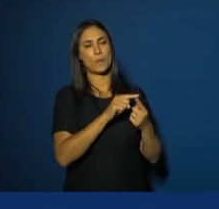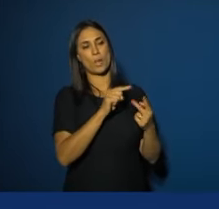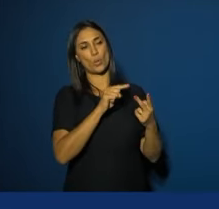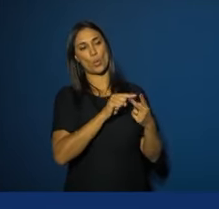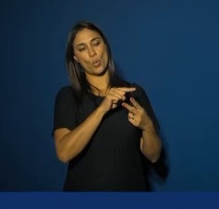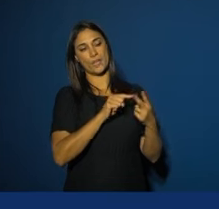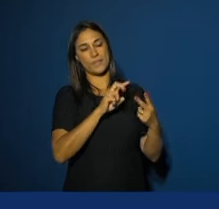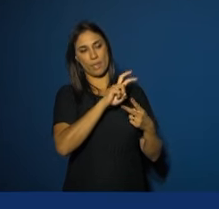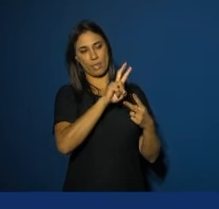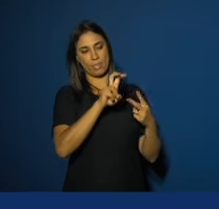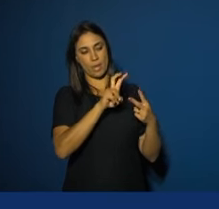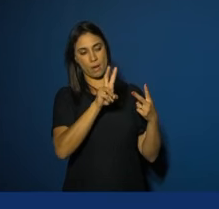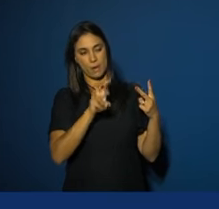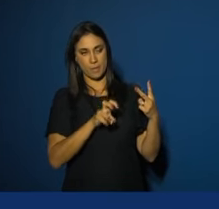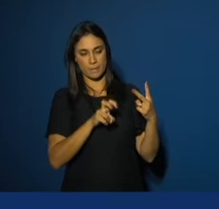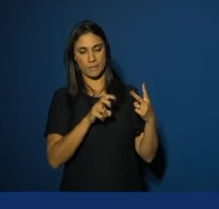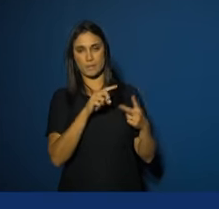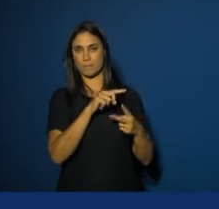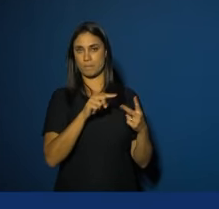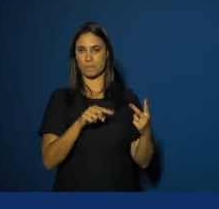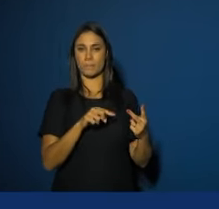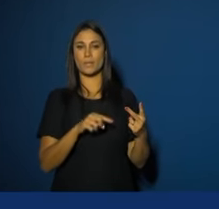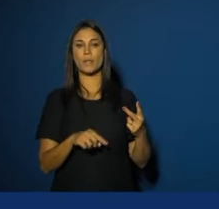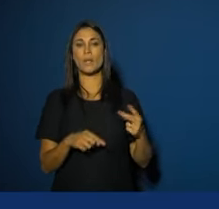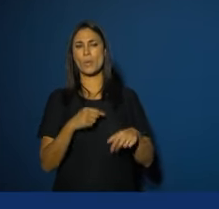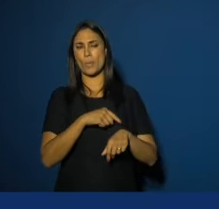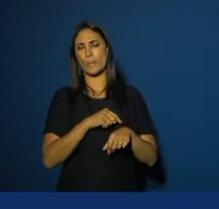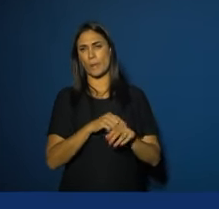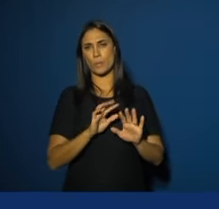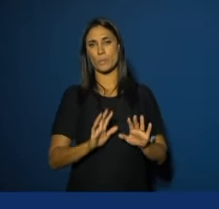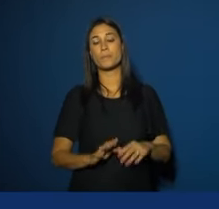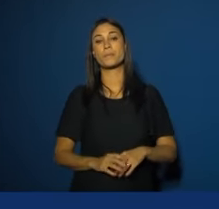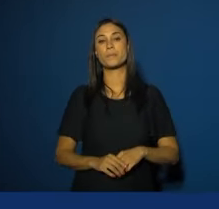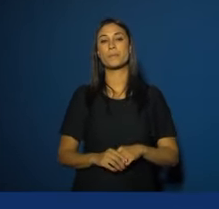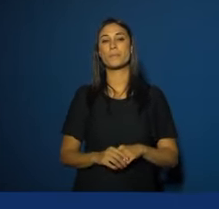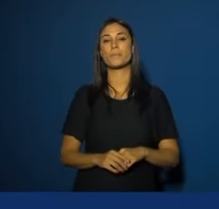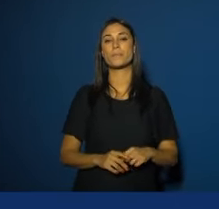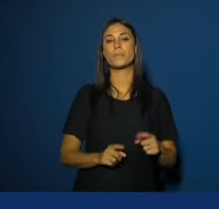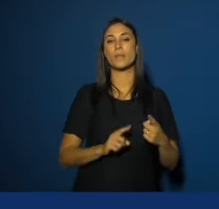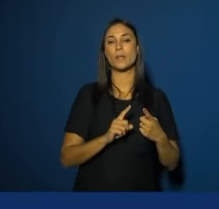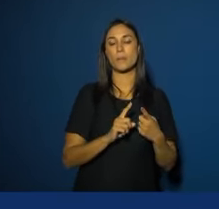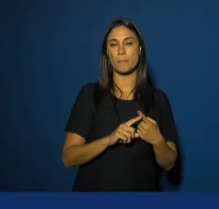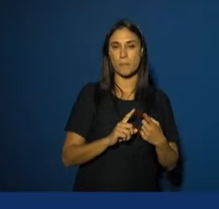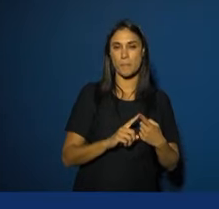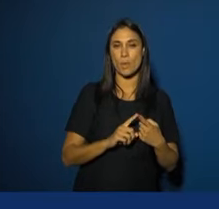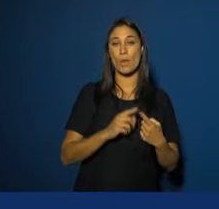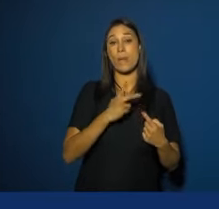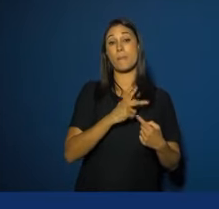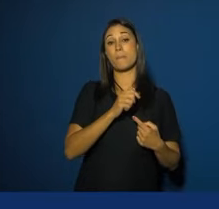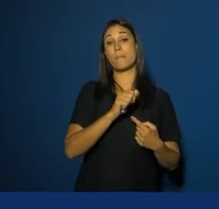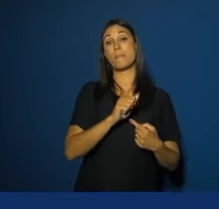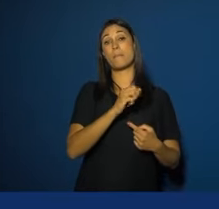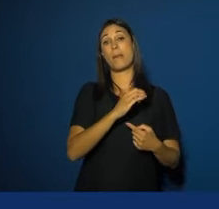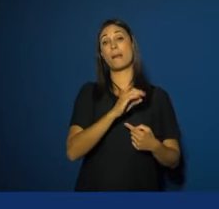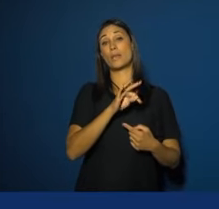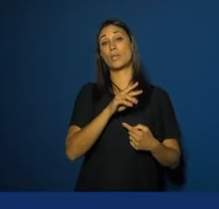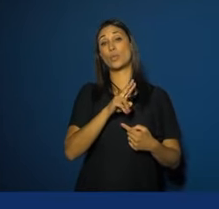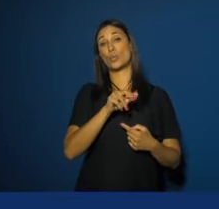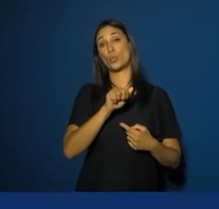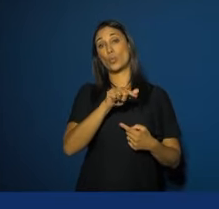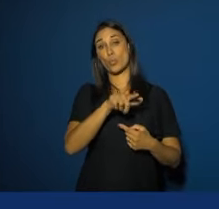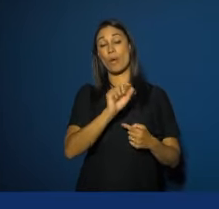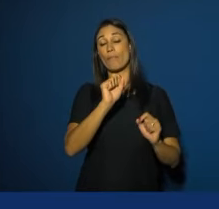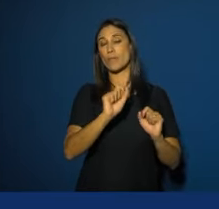temas, aqui tecendo consciente do tempo. Primeiro, a Equatorial fez um movimento muito, muito bem sucedido